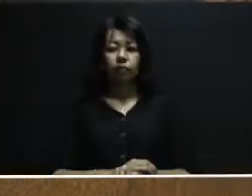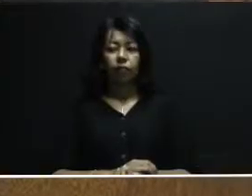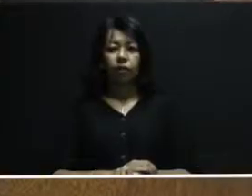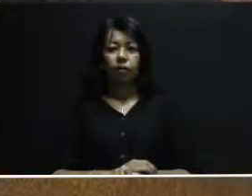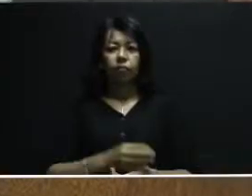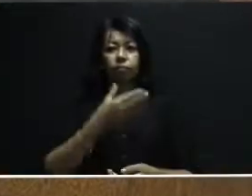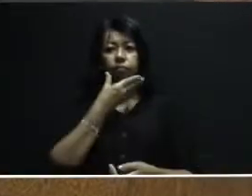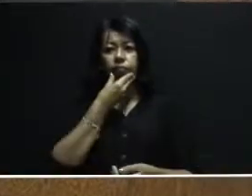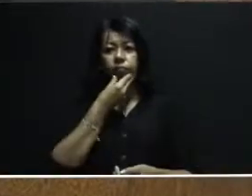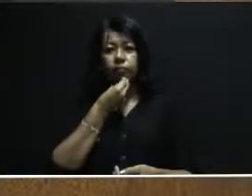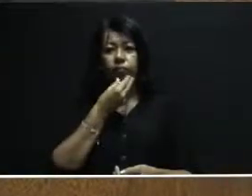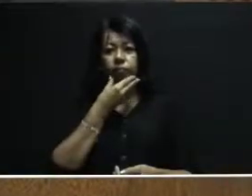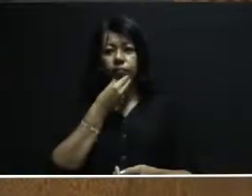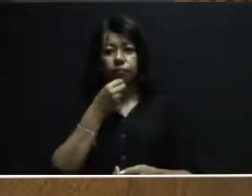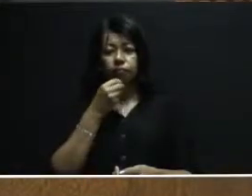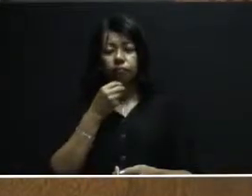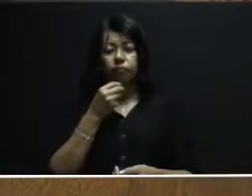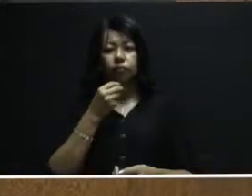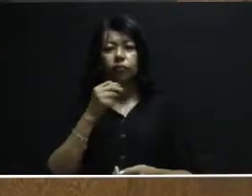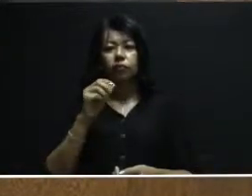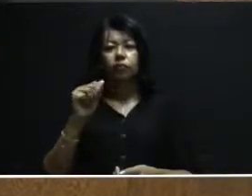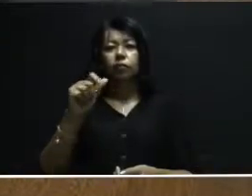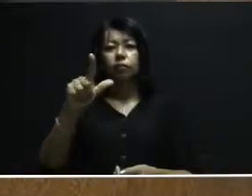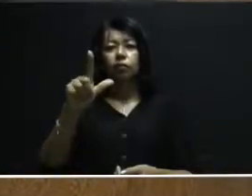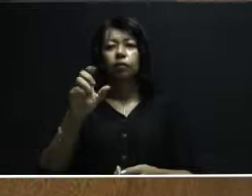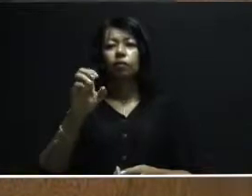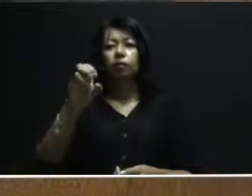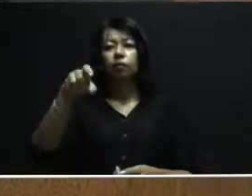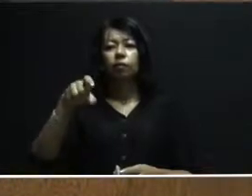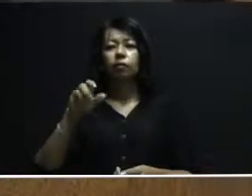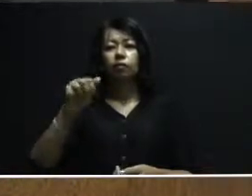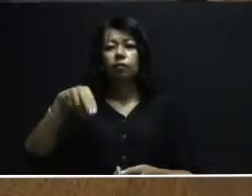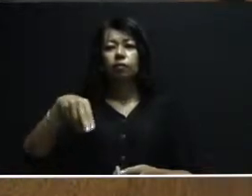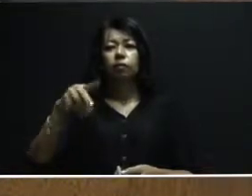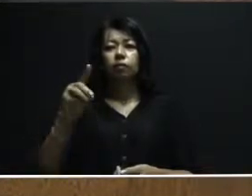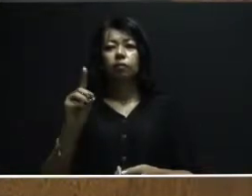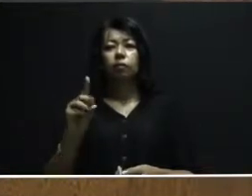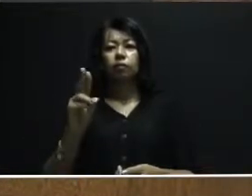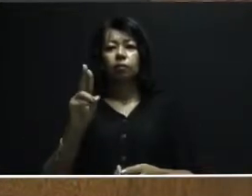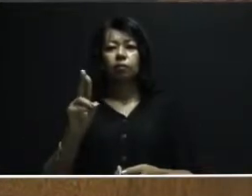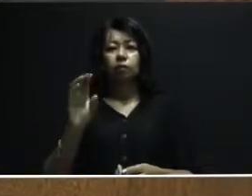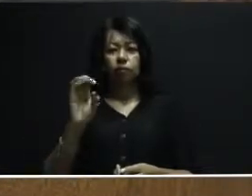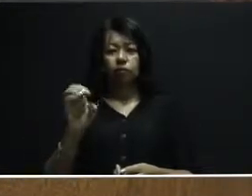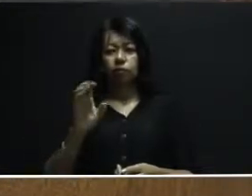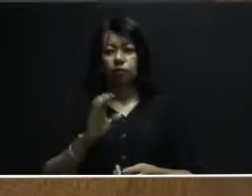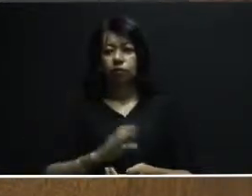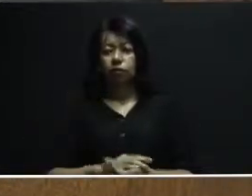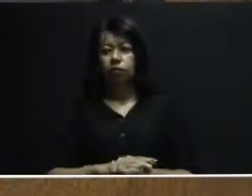Excelentíssimo senhor Alexander José Guedes, orador oficial desta solenidade.